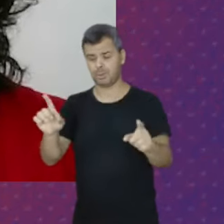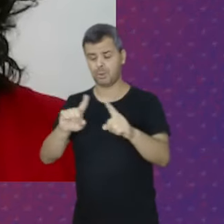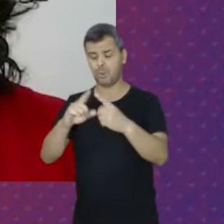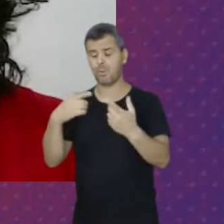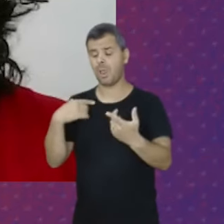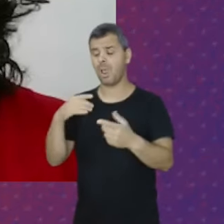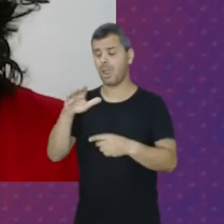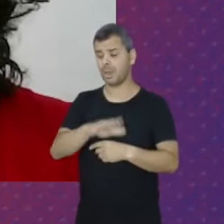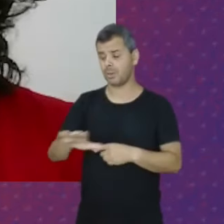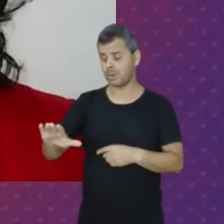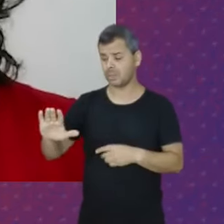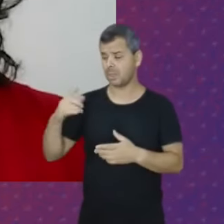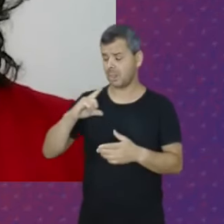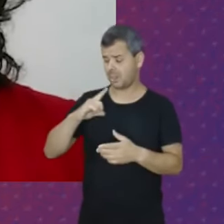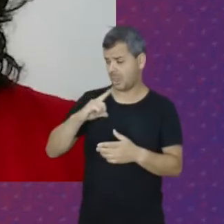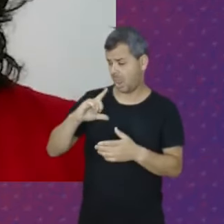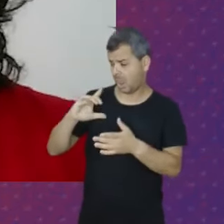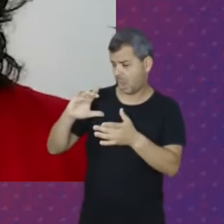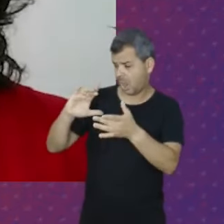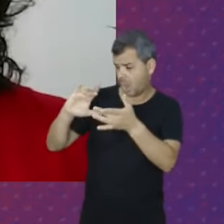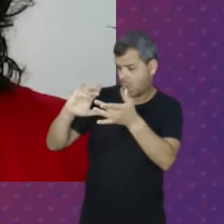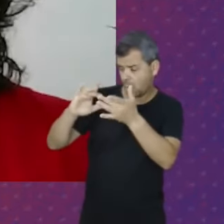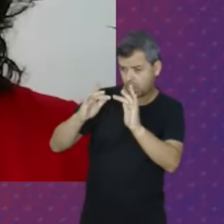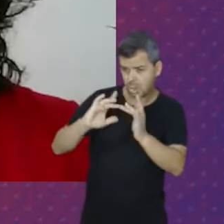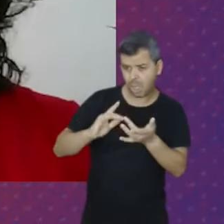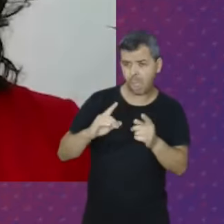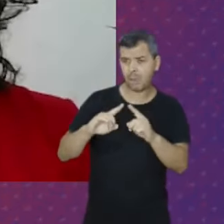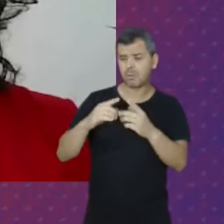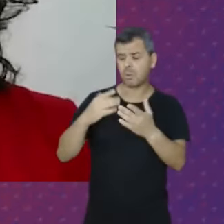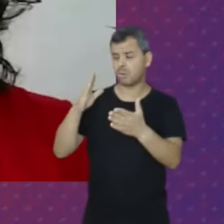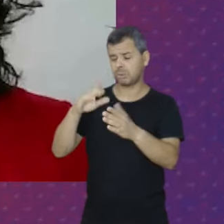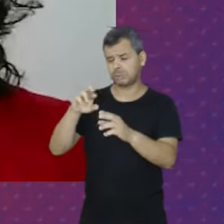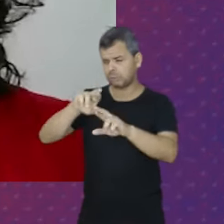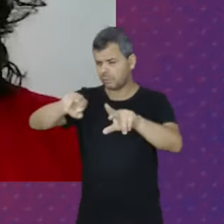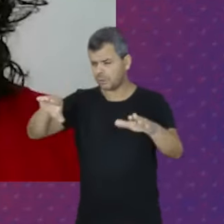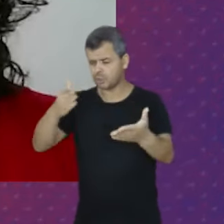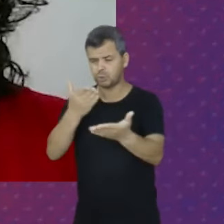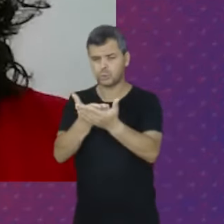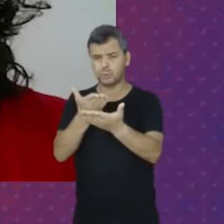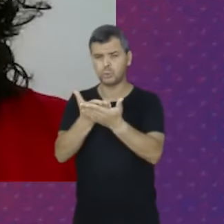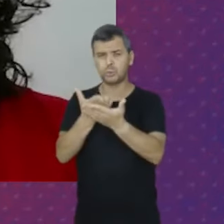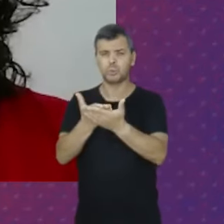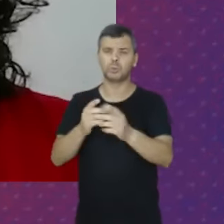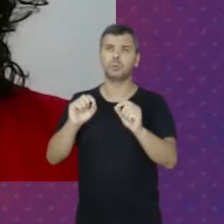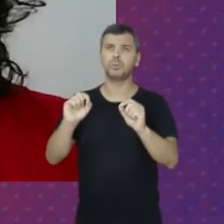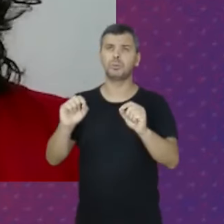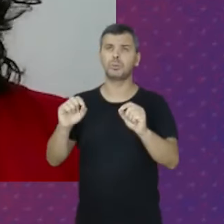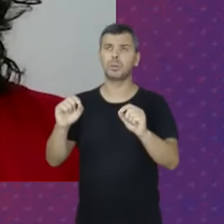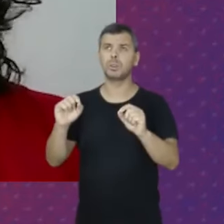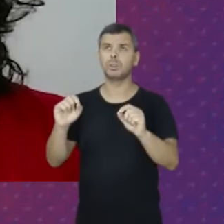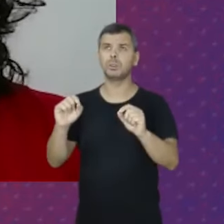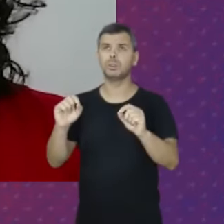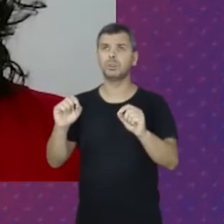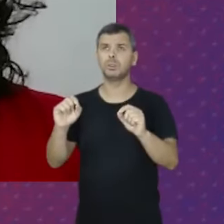criança tem vínculo. E em outros estudos e nos dados, diz